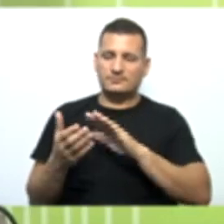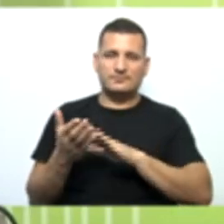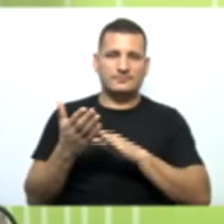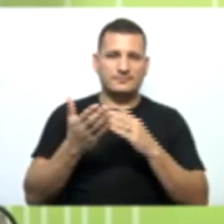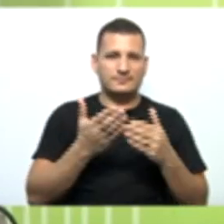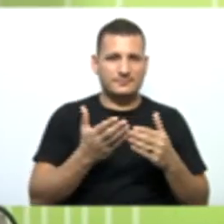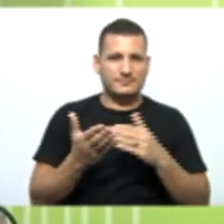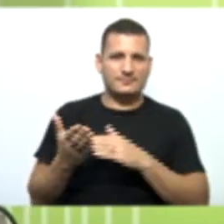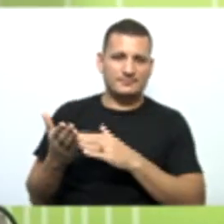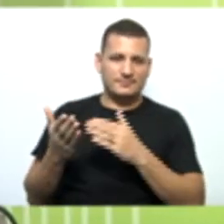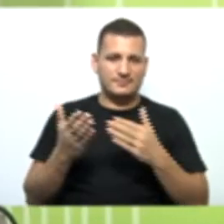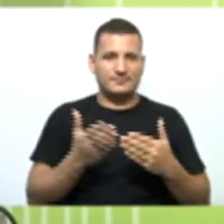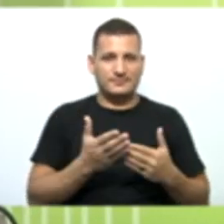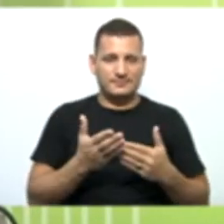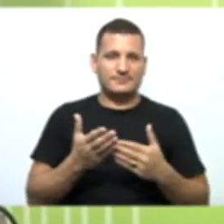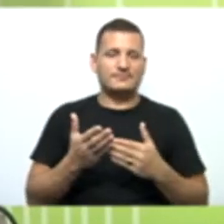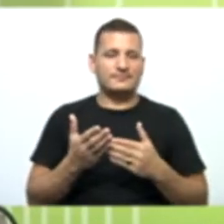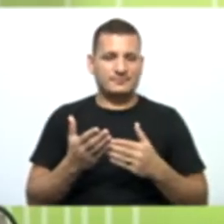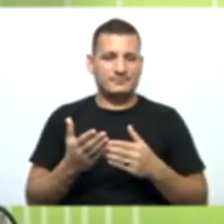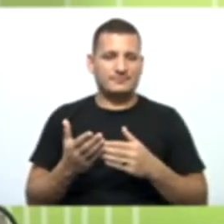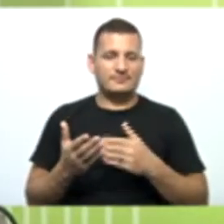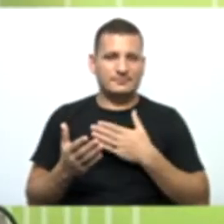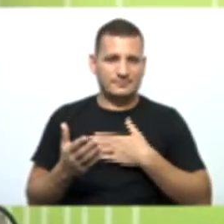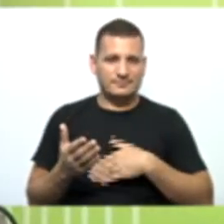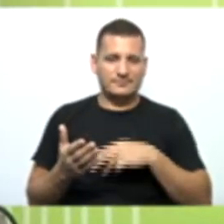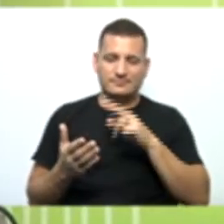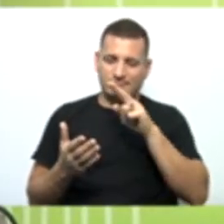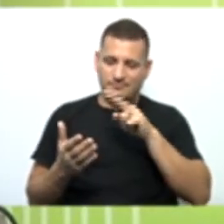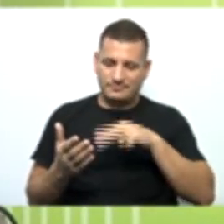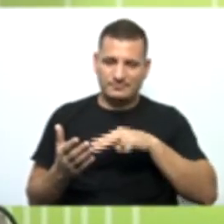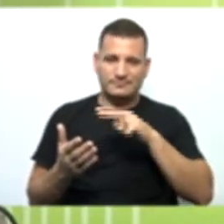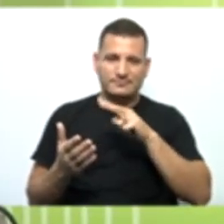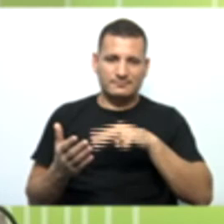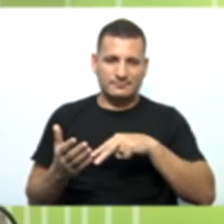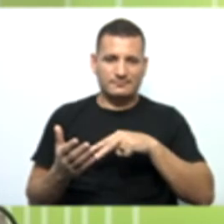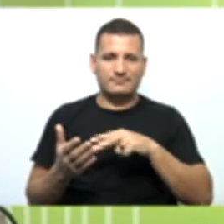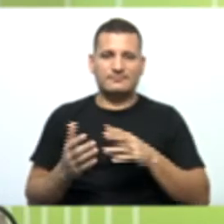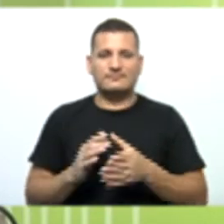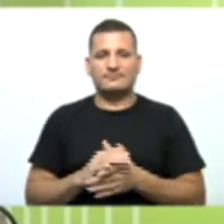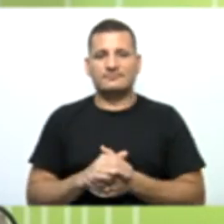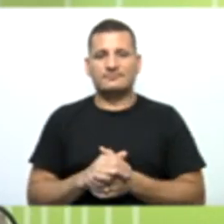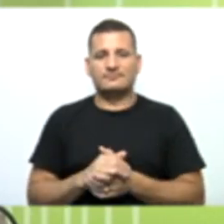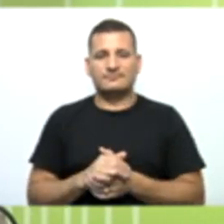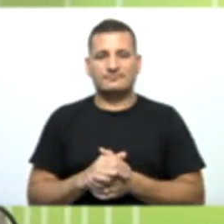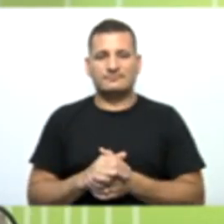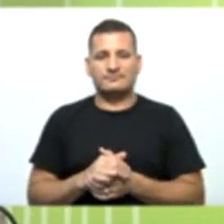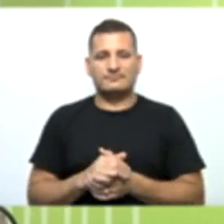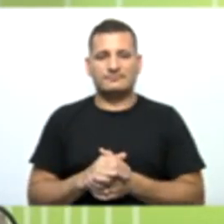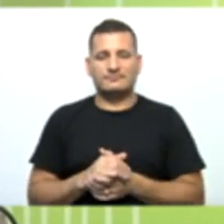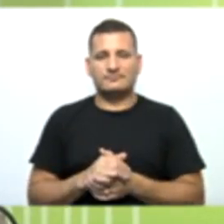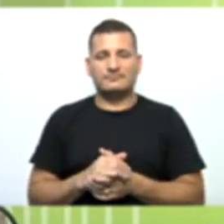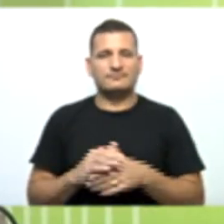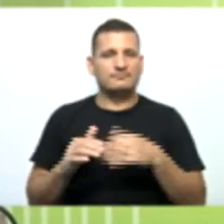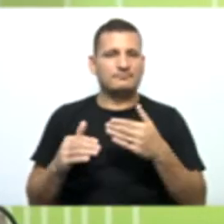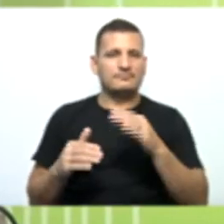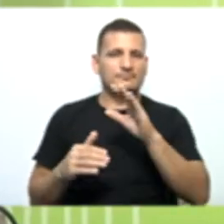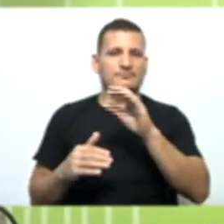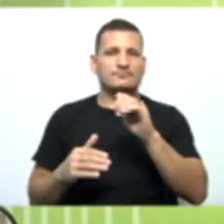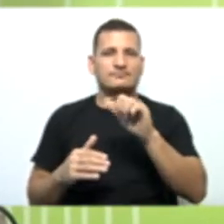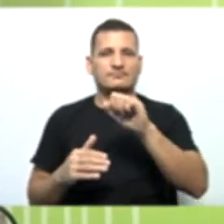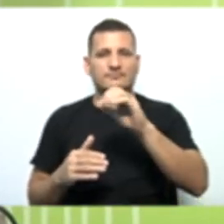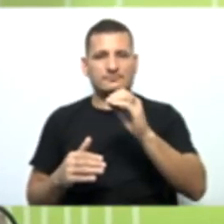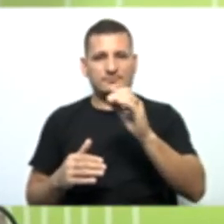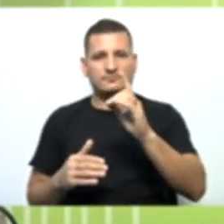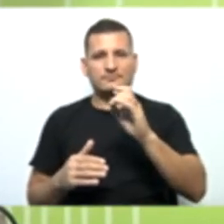melhor fazer a análise eu mesmo. Não, calma aí, analista. Traga aí o diagrama de caso de uso, que eu quero saber quais